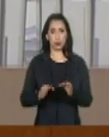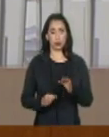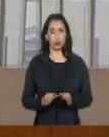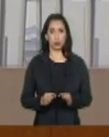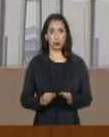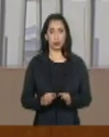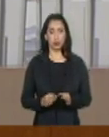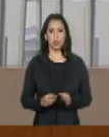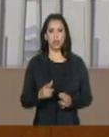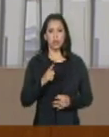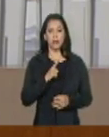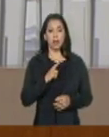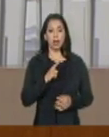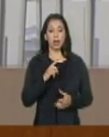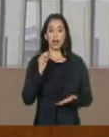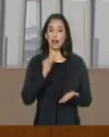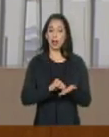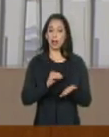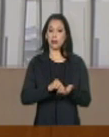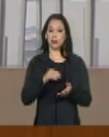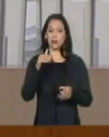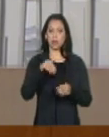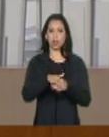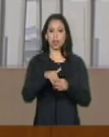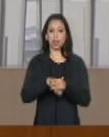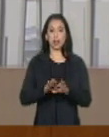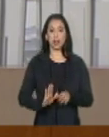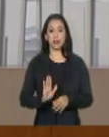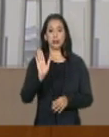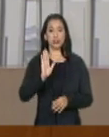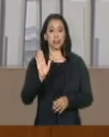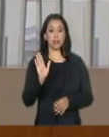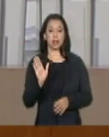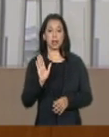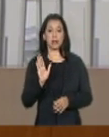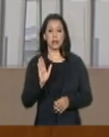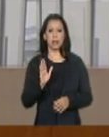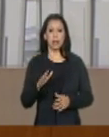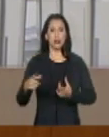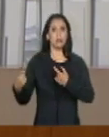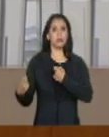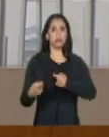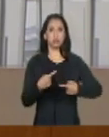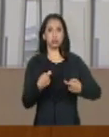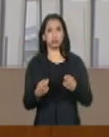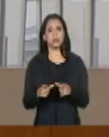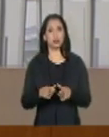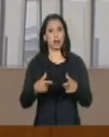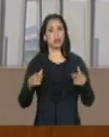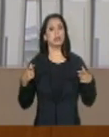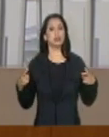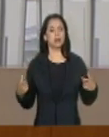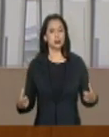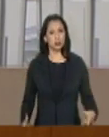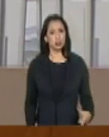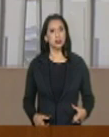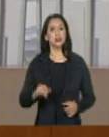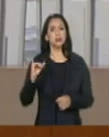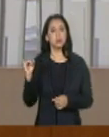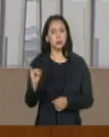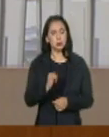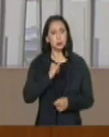levasse à inelegibilidade de candidatos. Foi uma grande discussão que tivemos aqui, extremamente